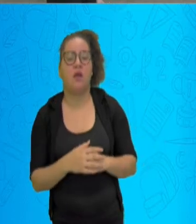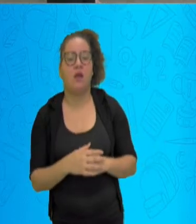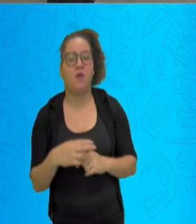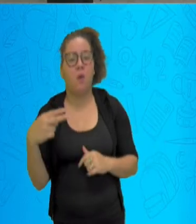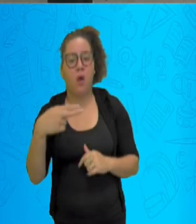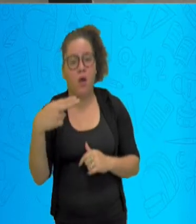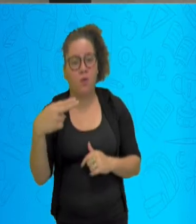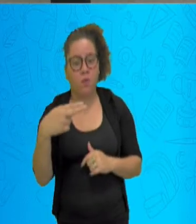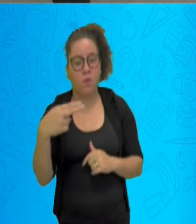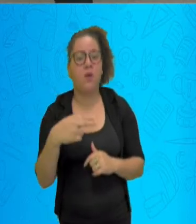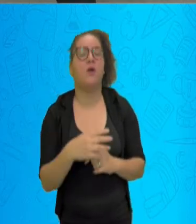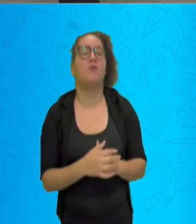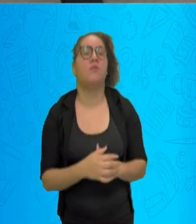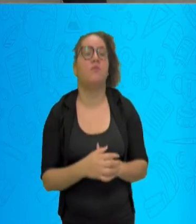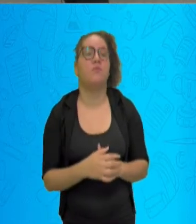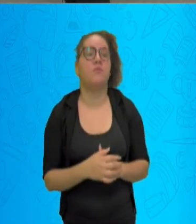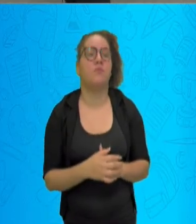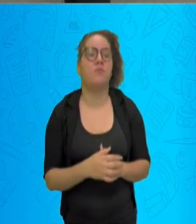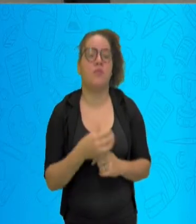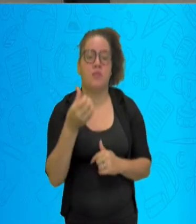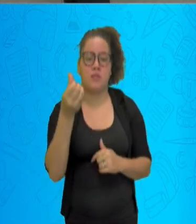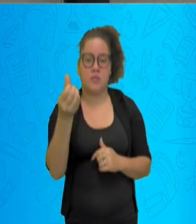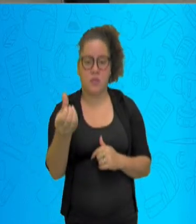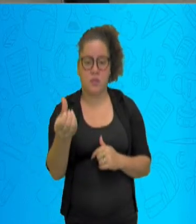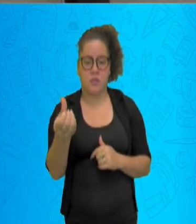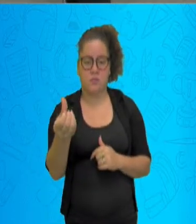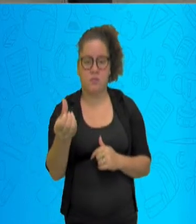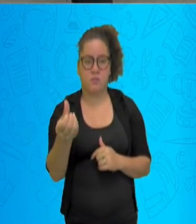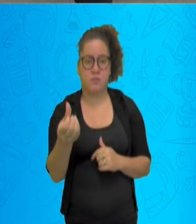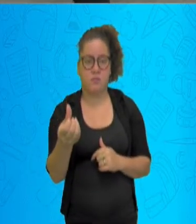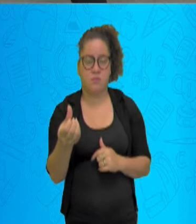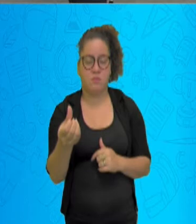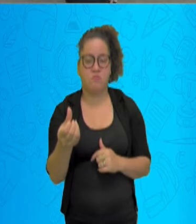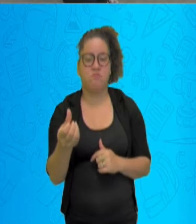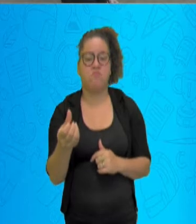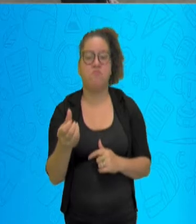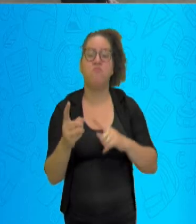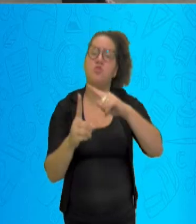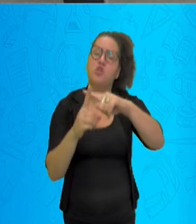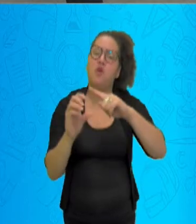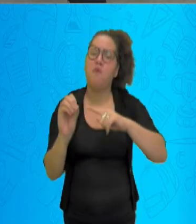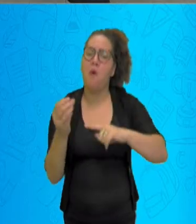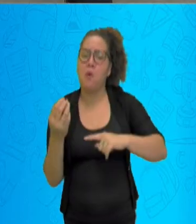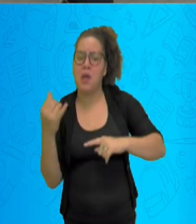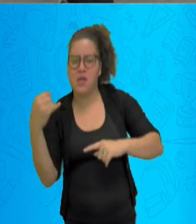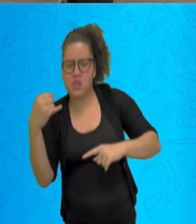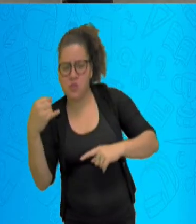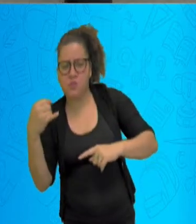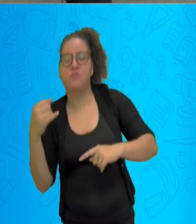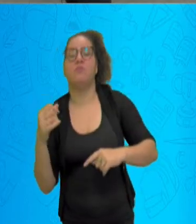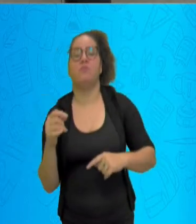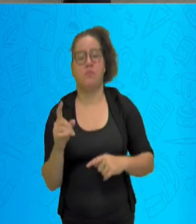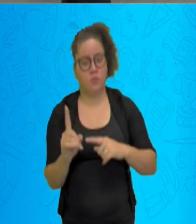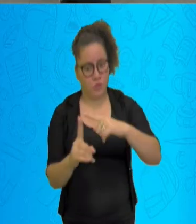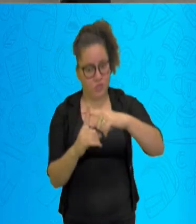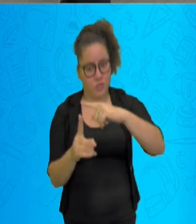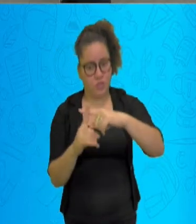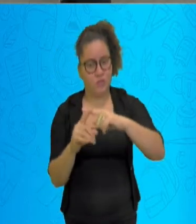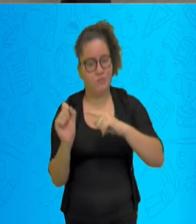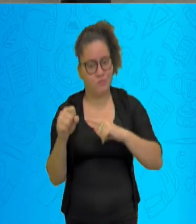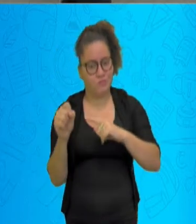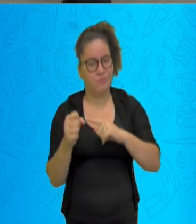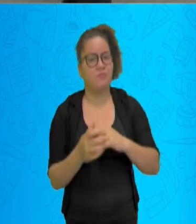2 é igual a quanto? É igual a 6. E vai ser positivo ou negativo? Positivo, porque é o sinal